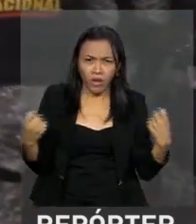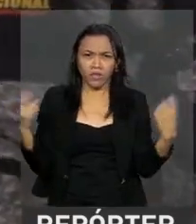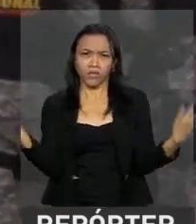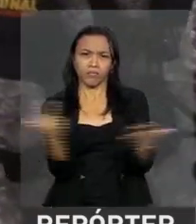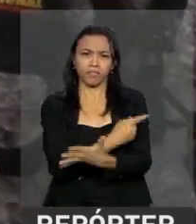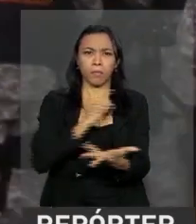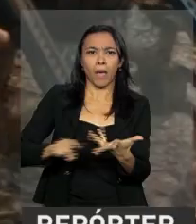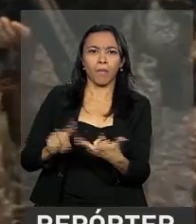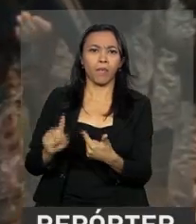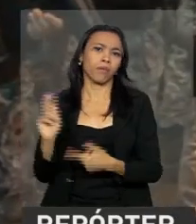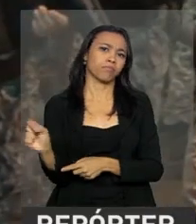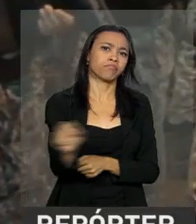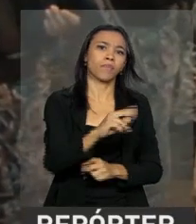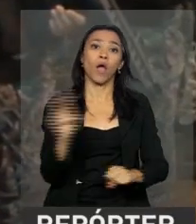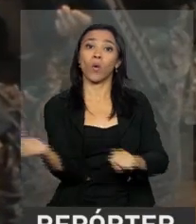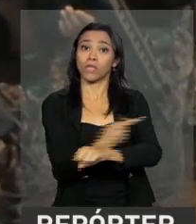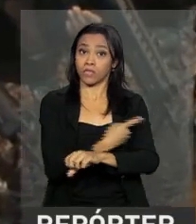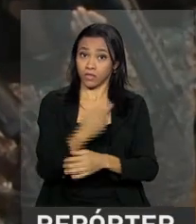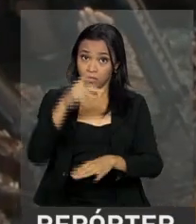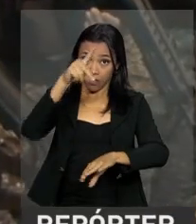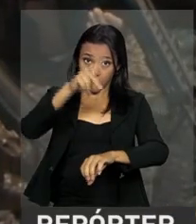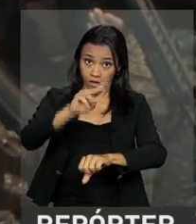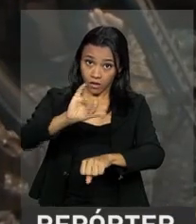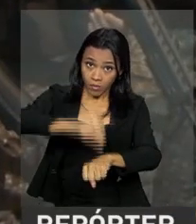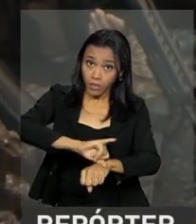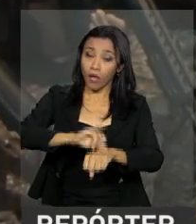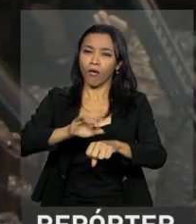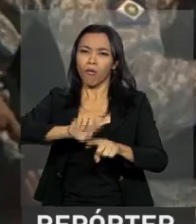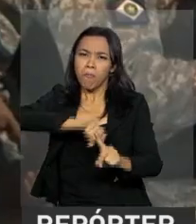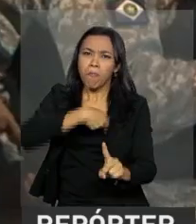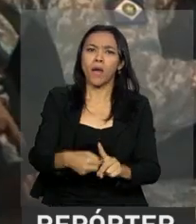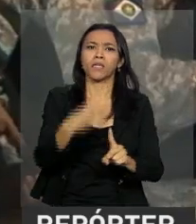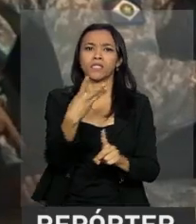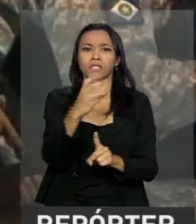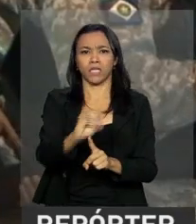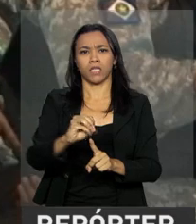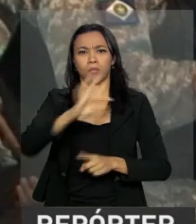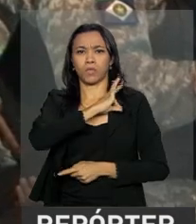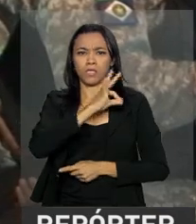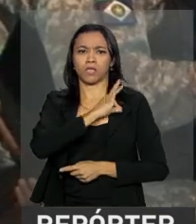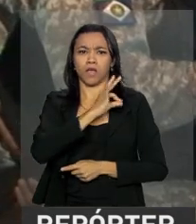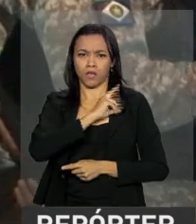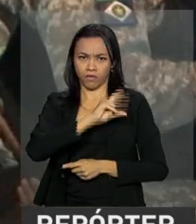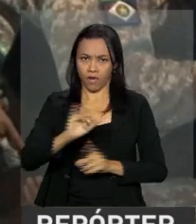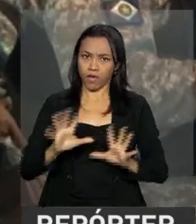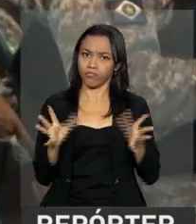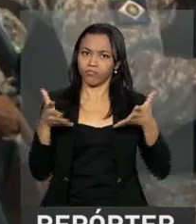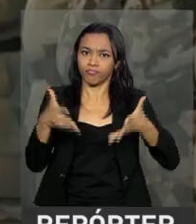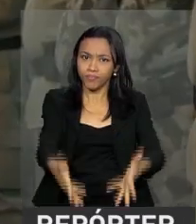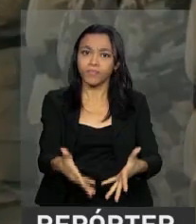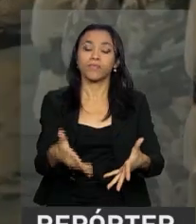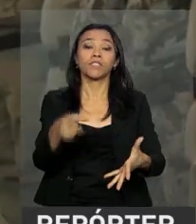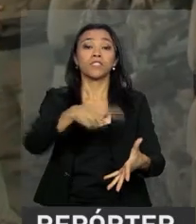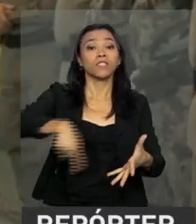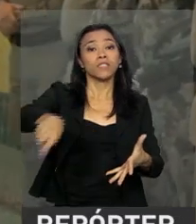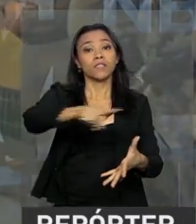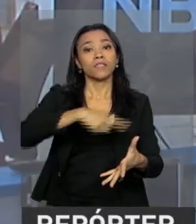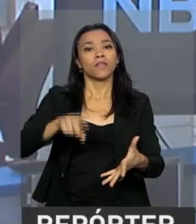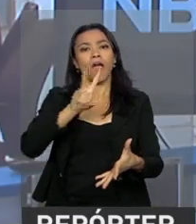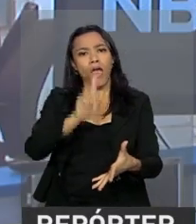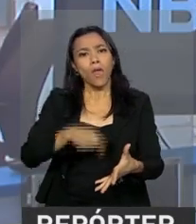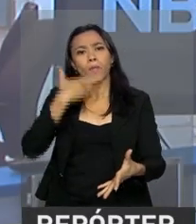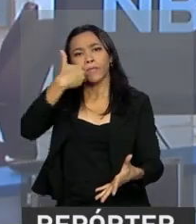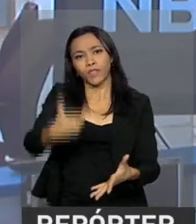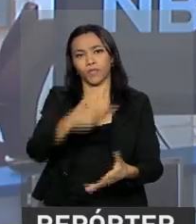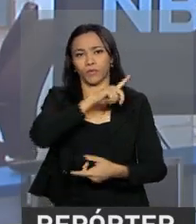criminalidade na capital. Ao longo da semana, mais 30 agentes da Força serão enviados. A chegada dos militares atende ao